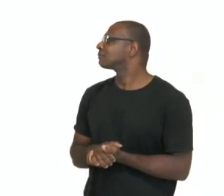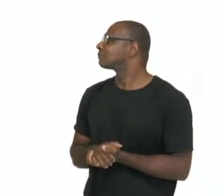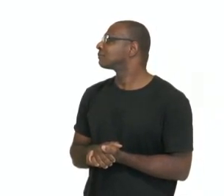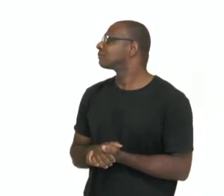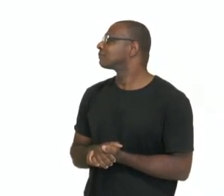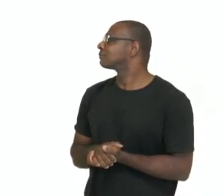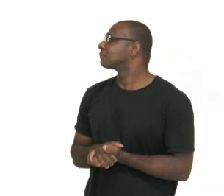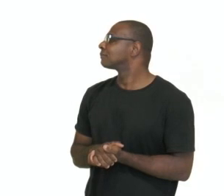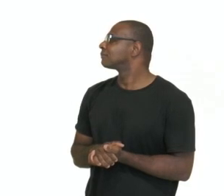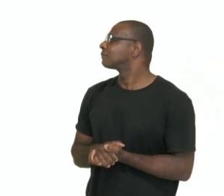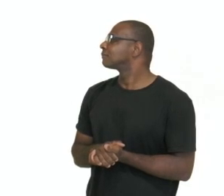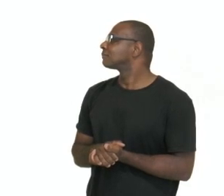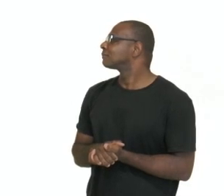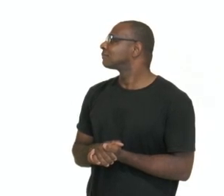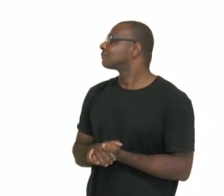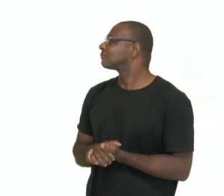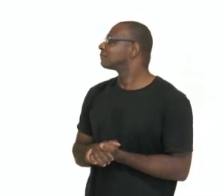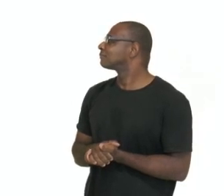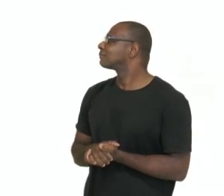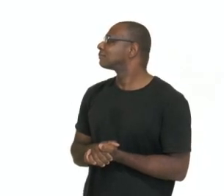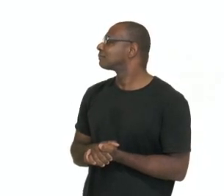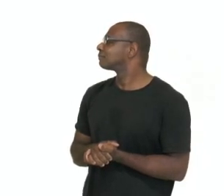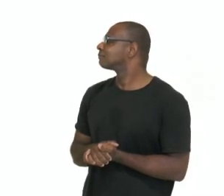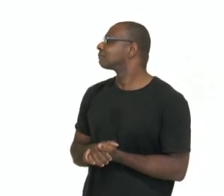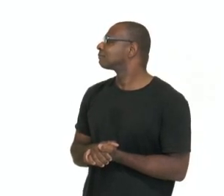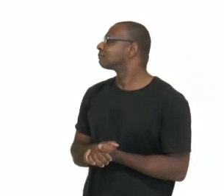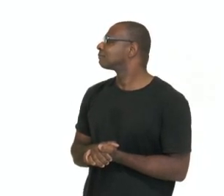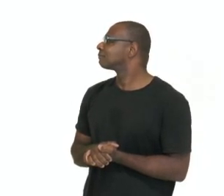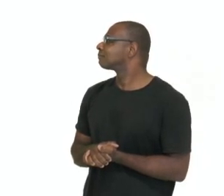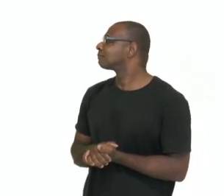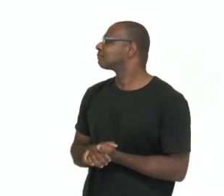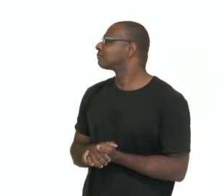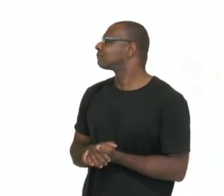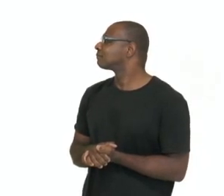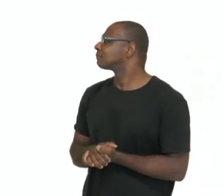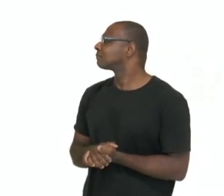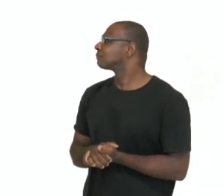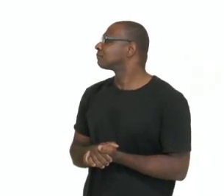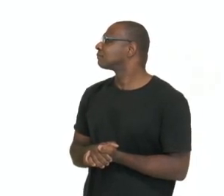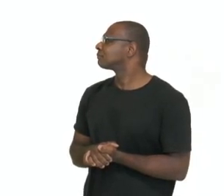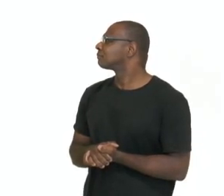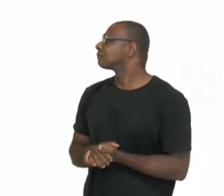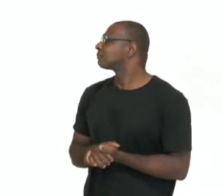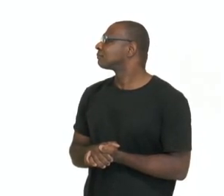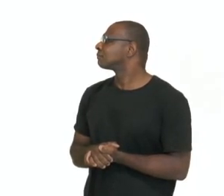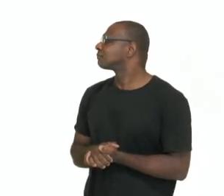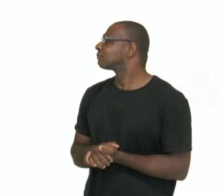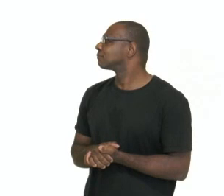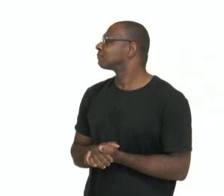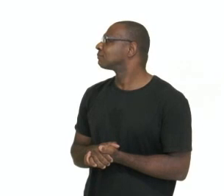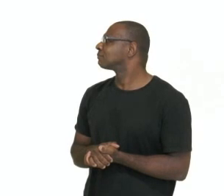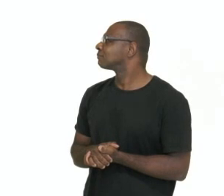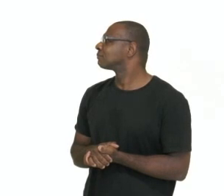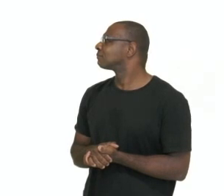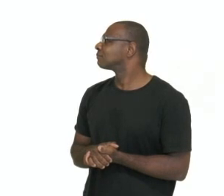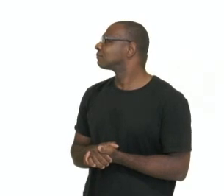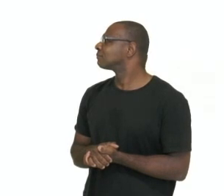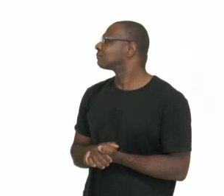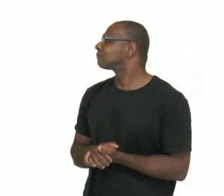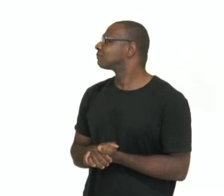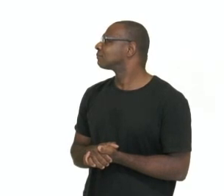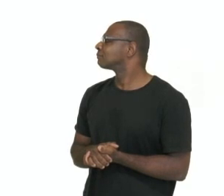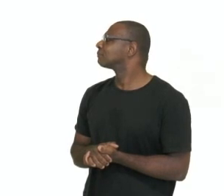dia de começar a exercer sobre mim uma tortura chinesa. Como casualmente informou-me que